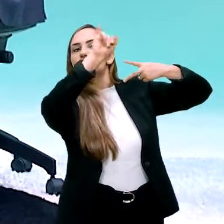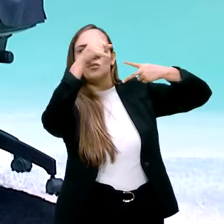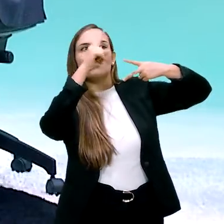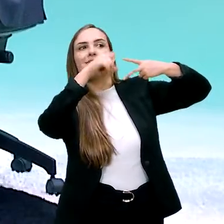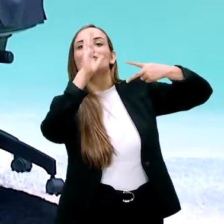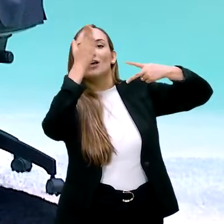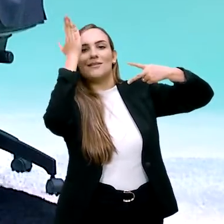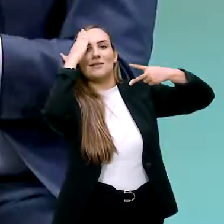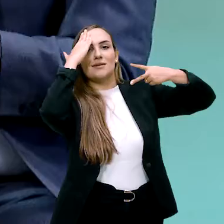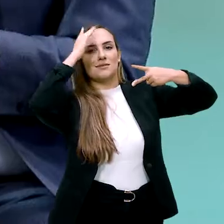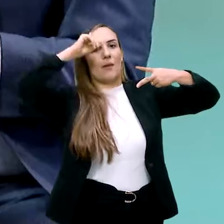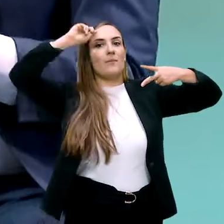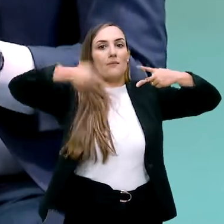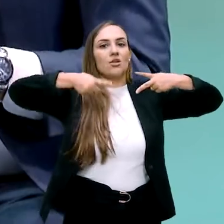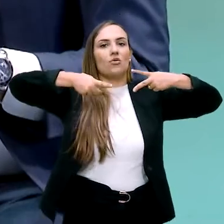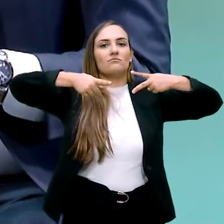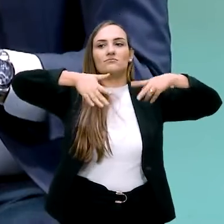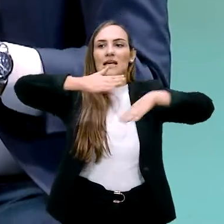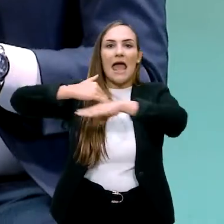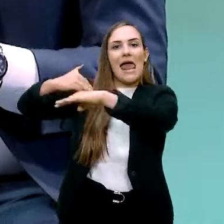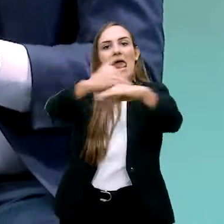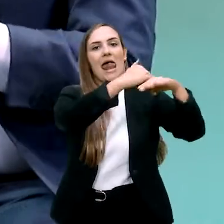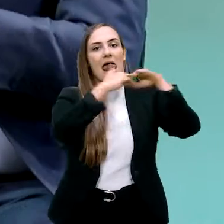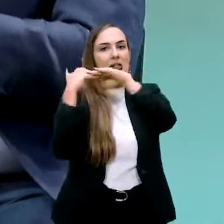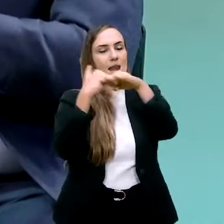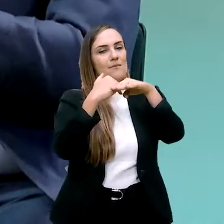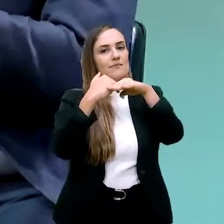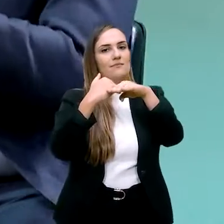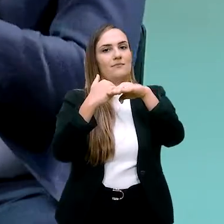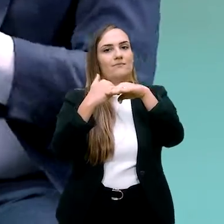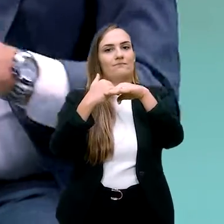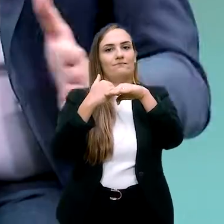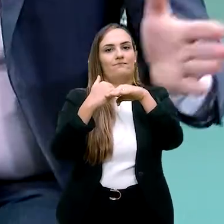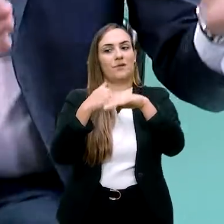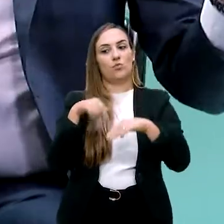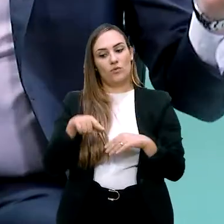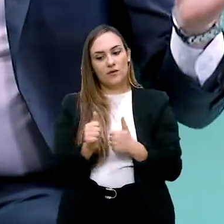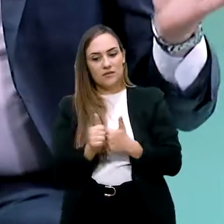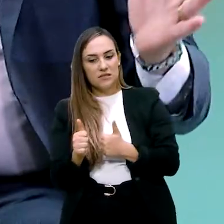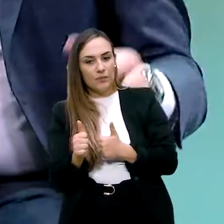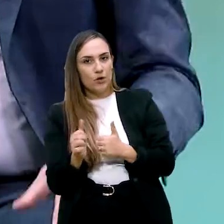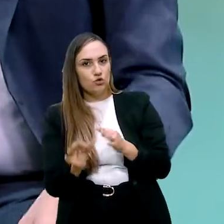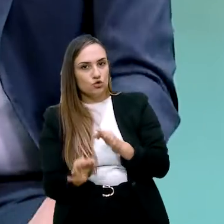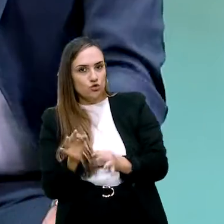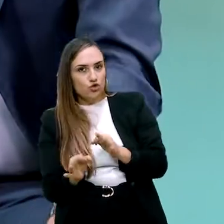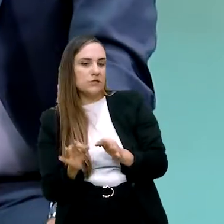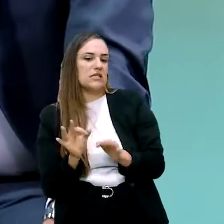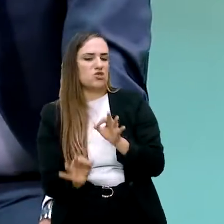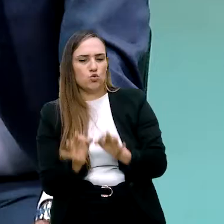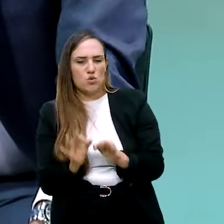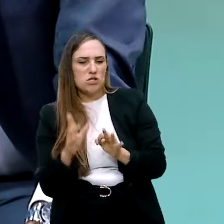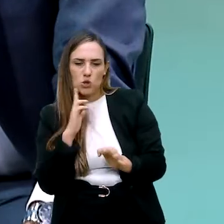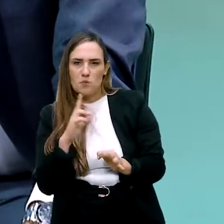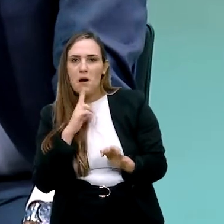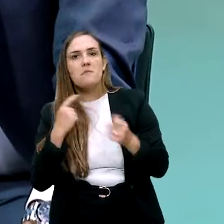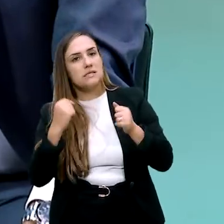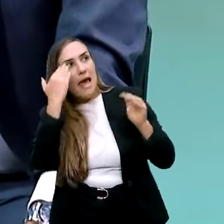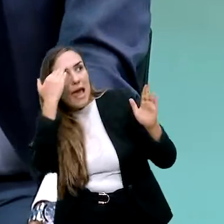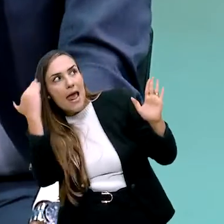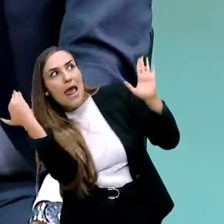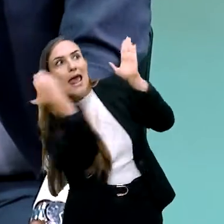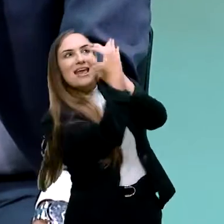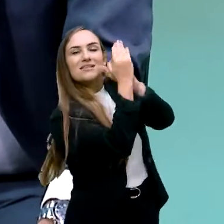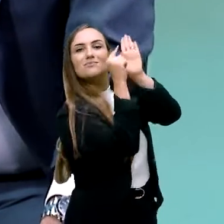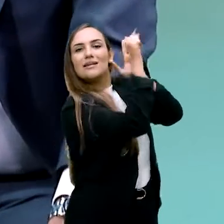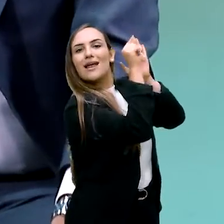Então, nós temos sim como dizer que essa decisão orienta todos os julgadores a seguir esses